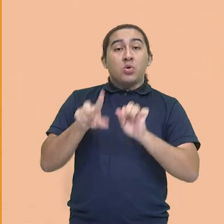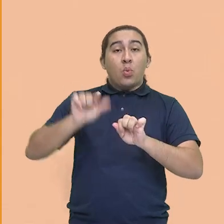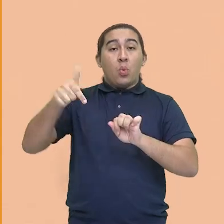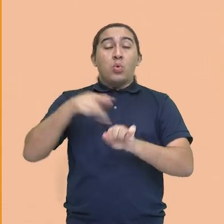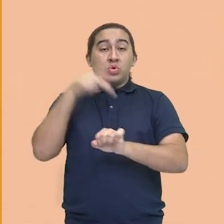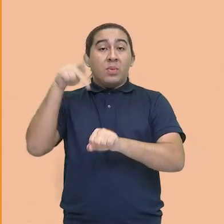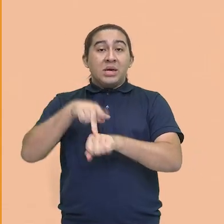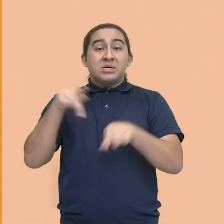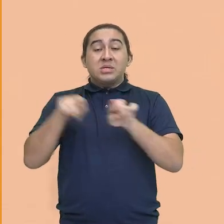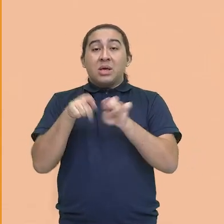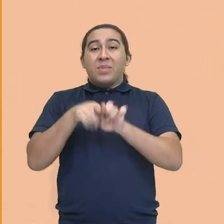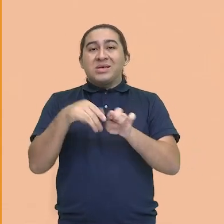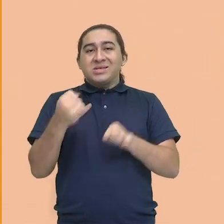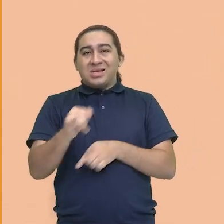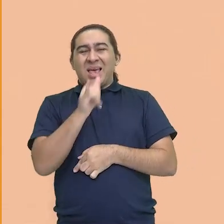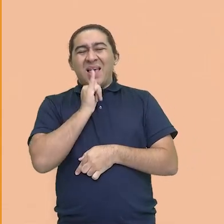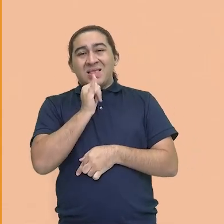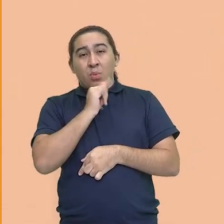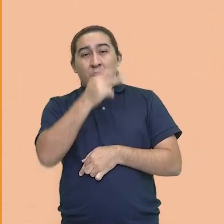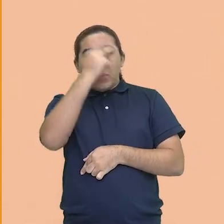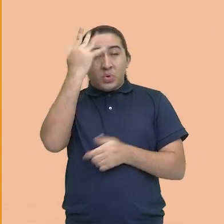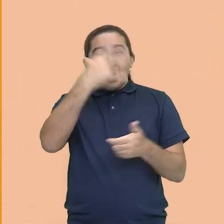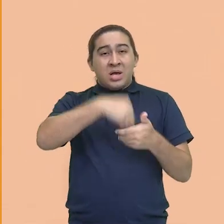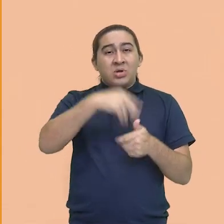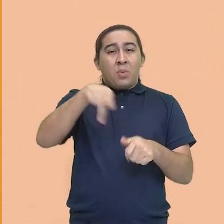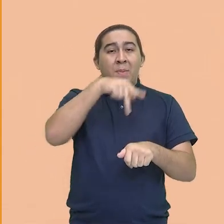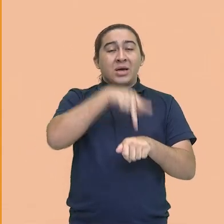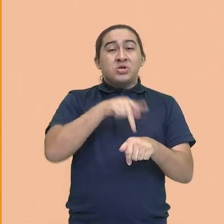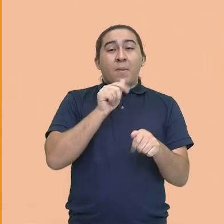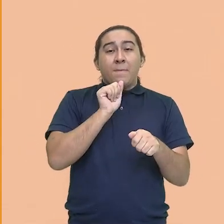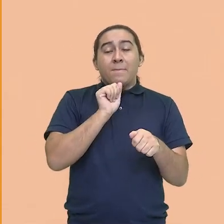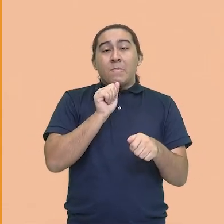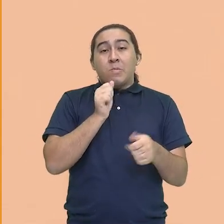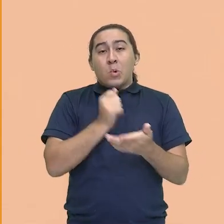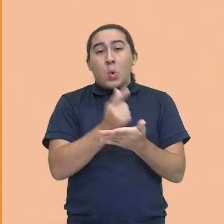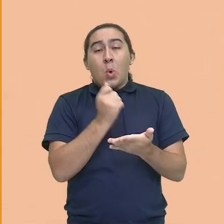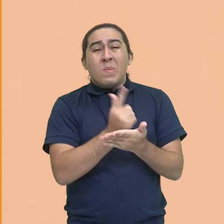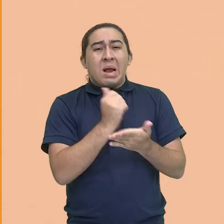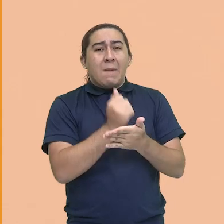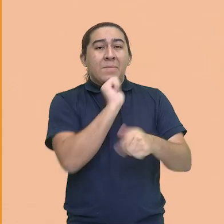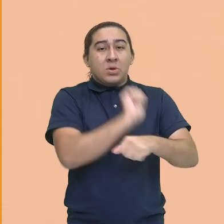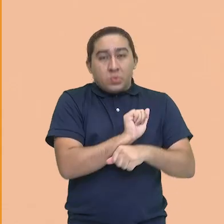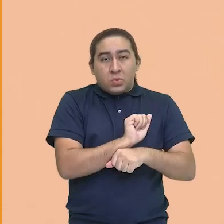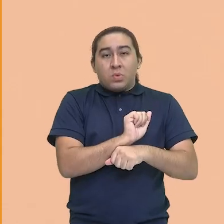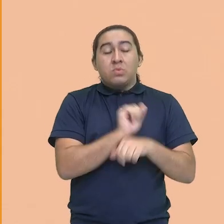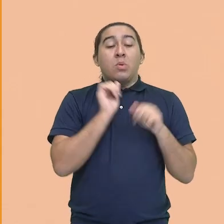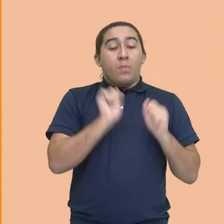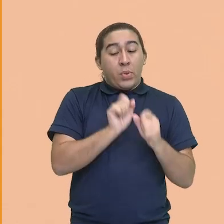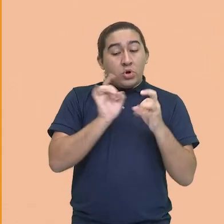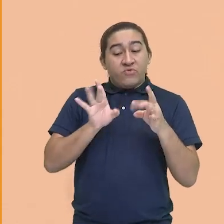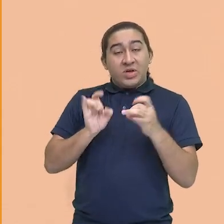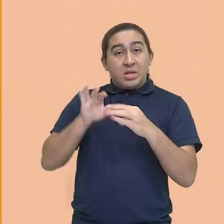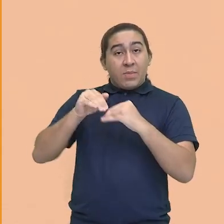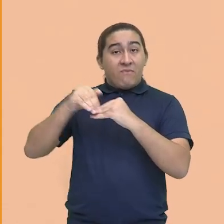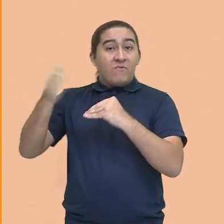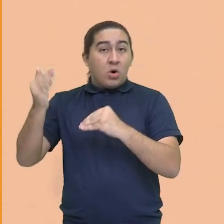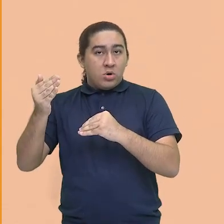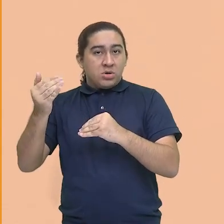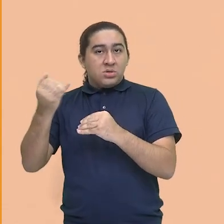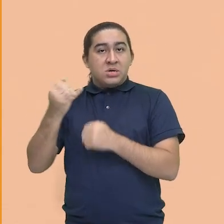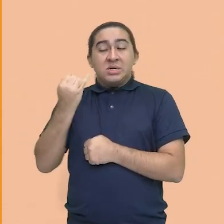se acontecer algum desequilíbrio aqui, tem essa renda que vem daqui, né, que está garantida aqui. Se por algum acaso diminui